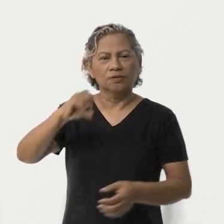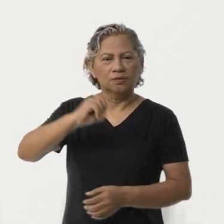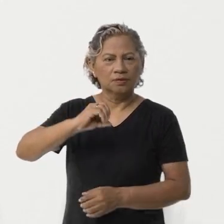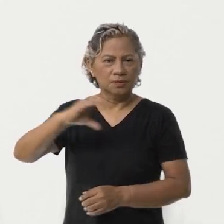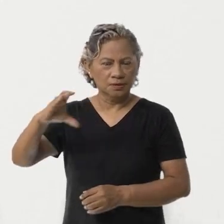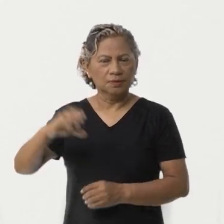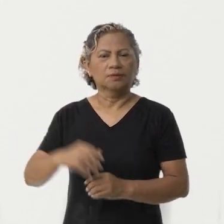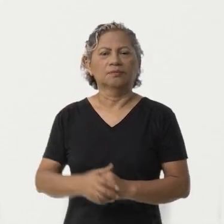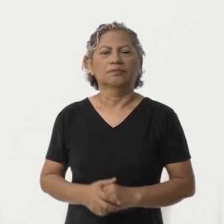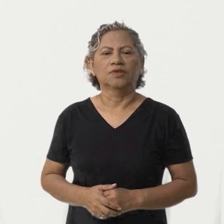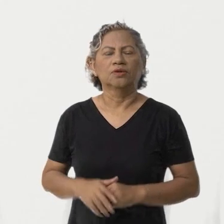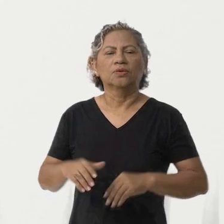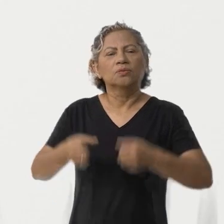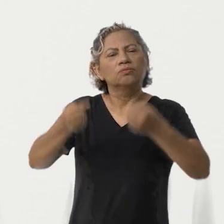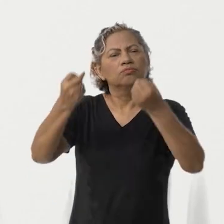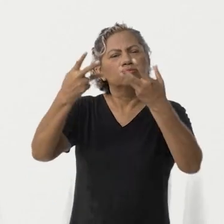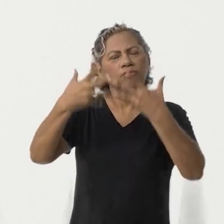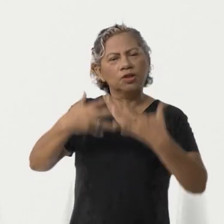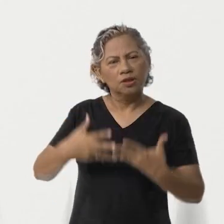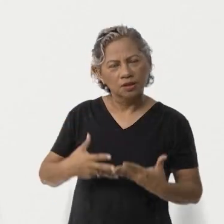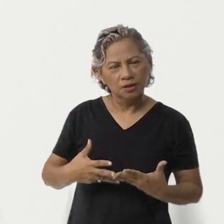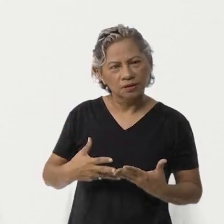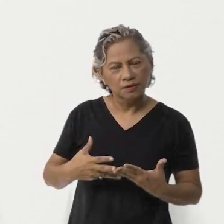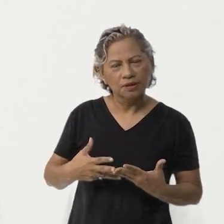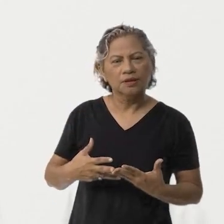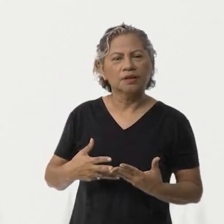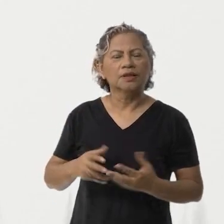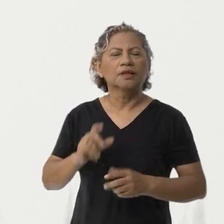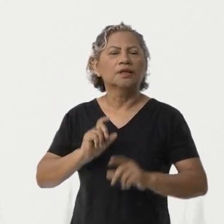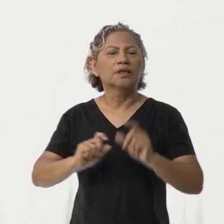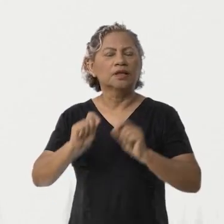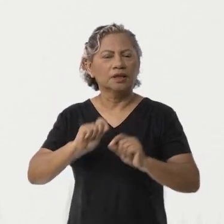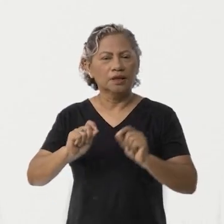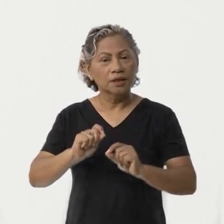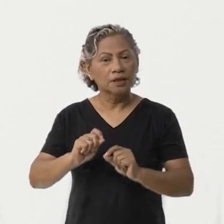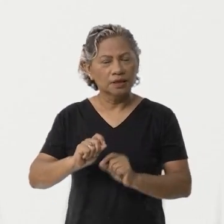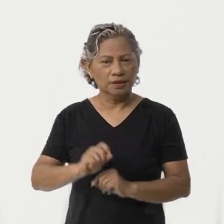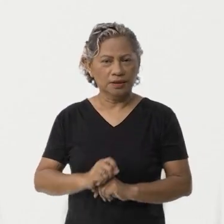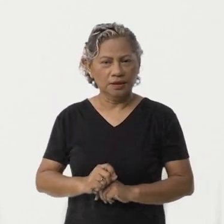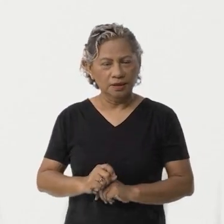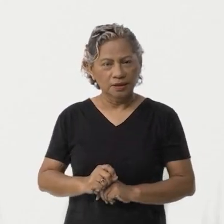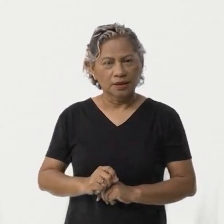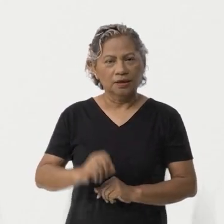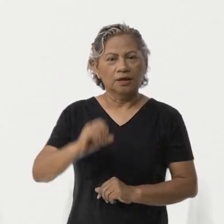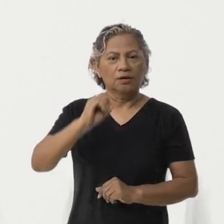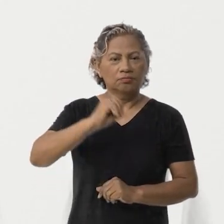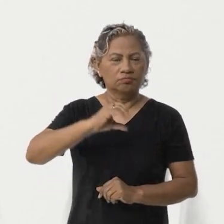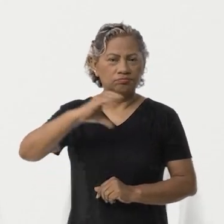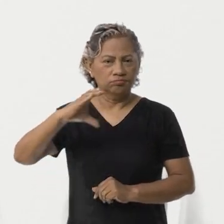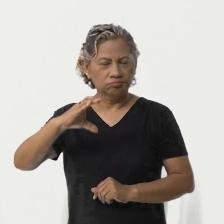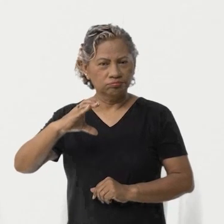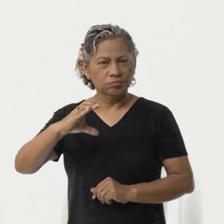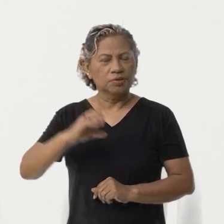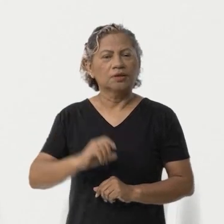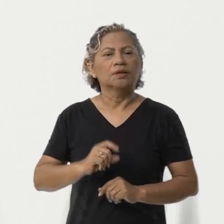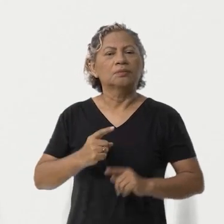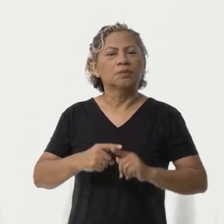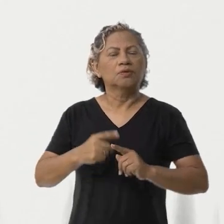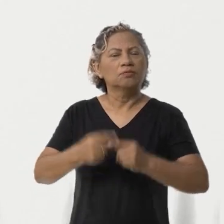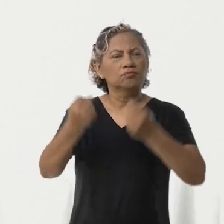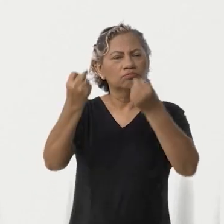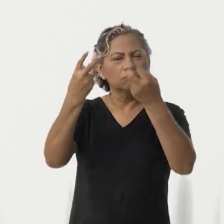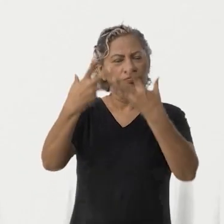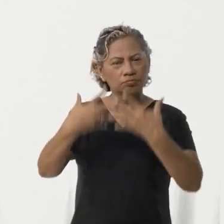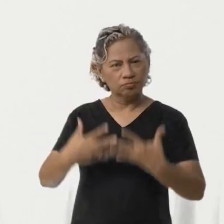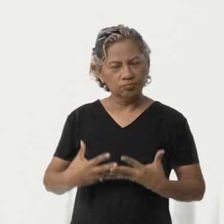do oeste, do meridiano de Greenwich, eu estou falando do hemisfério ocidental. Para ficar